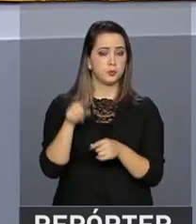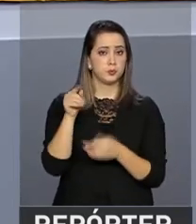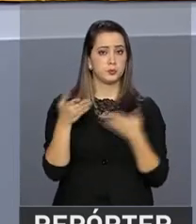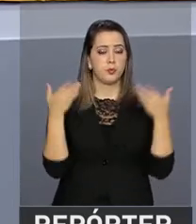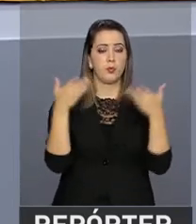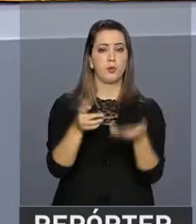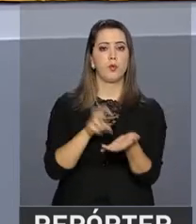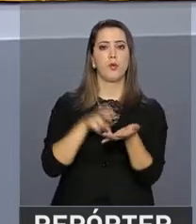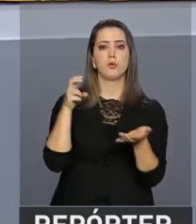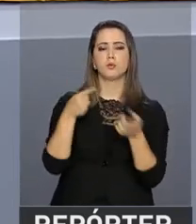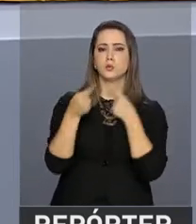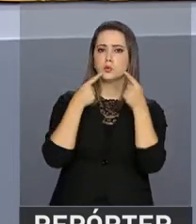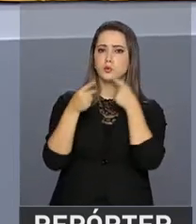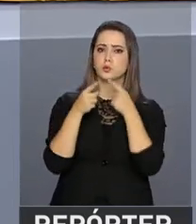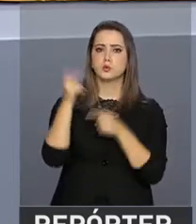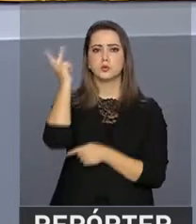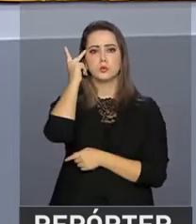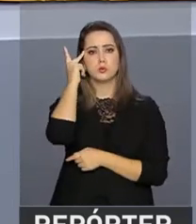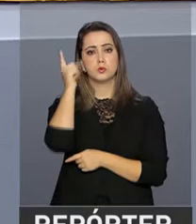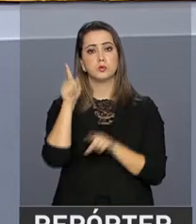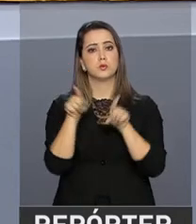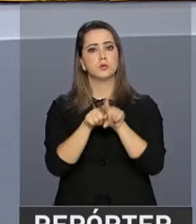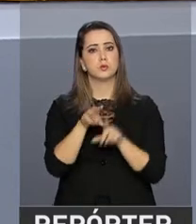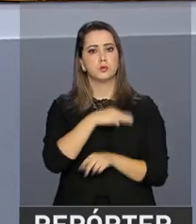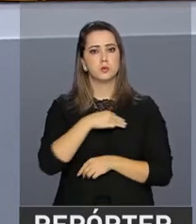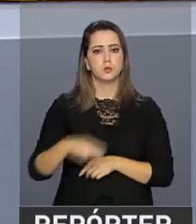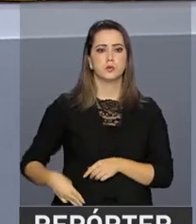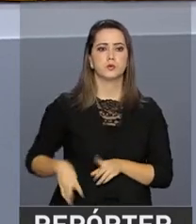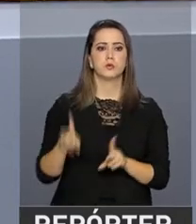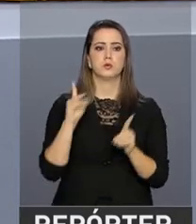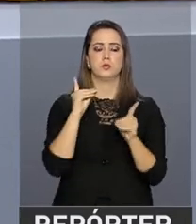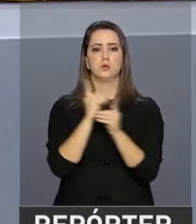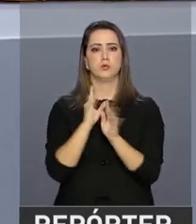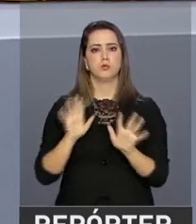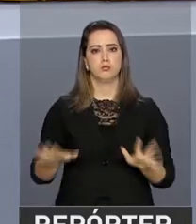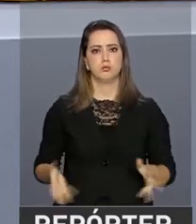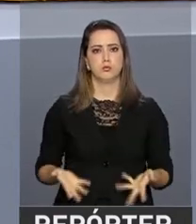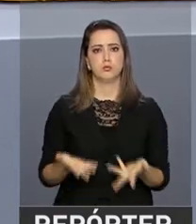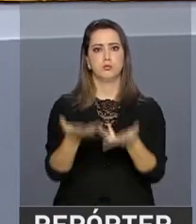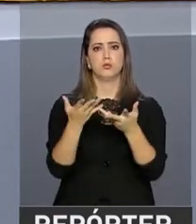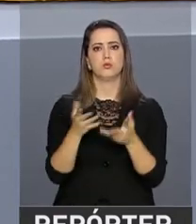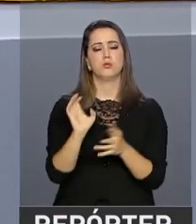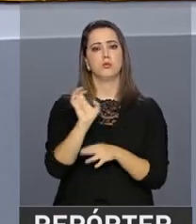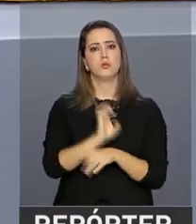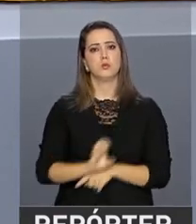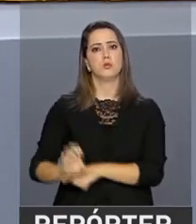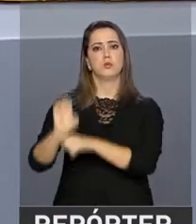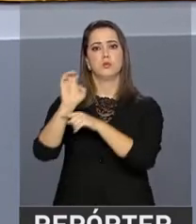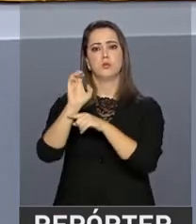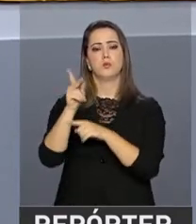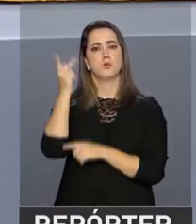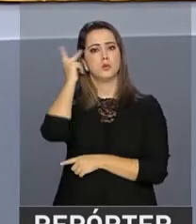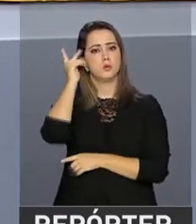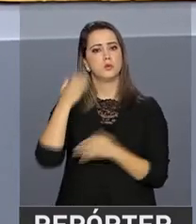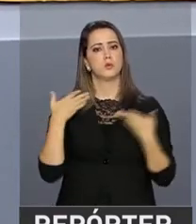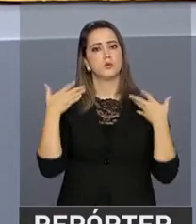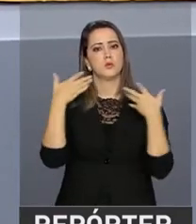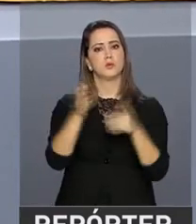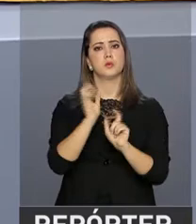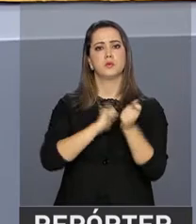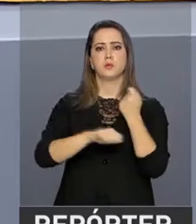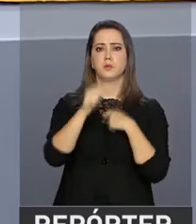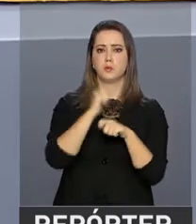nesta manhã de um debate em são paulo além do ministro o encontro promovido pelo jornal o estado de são paulo teve participação de economistas